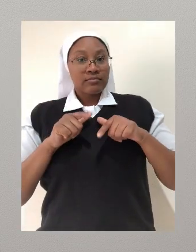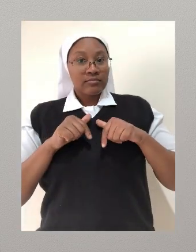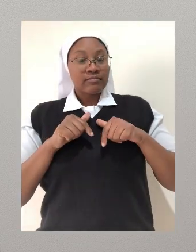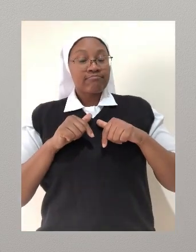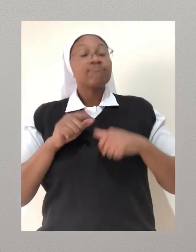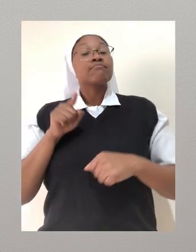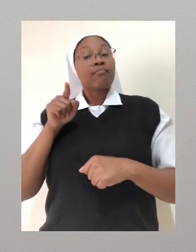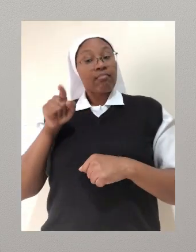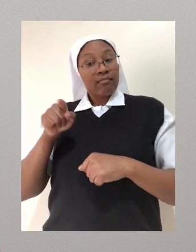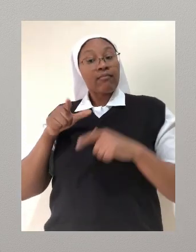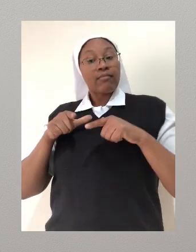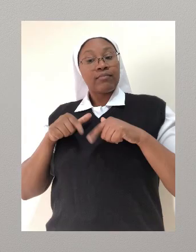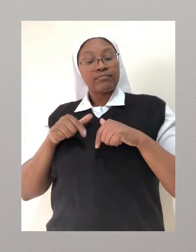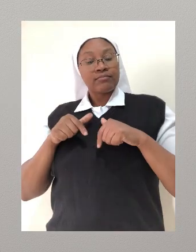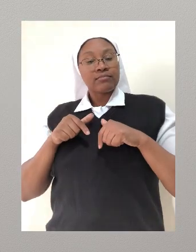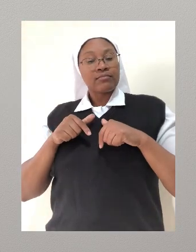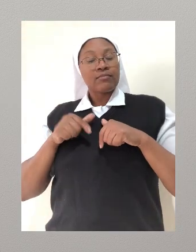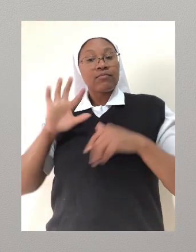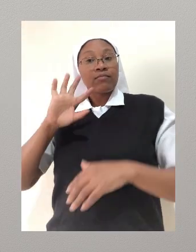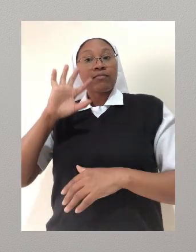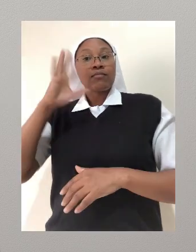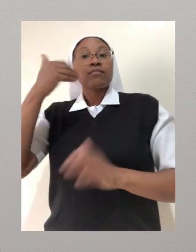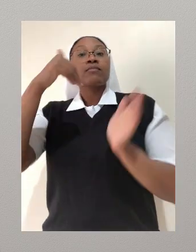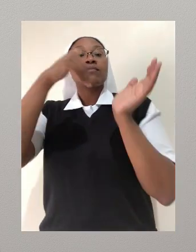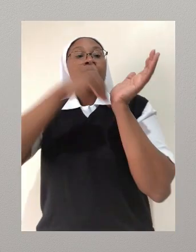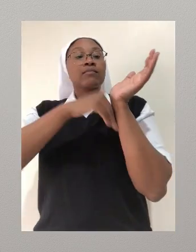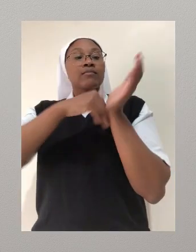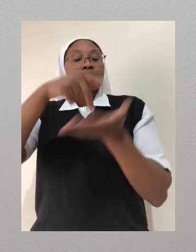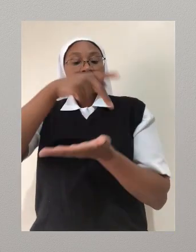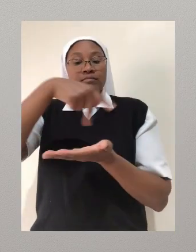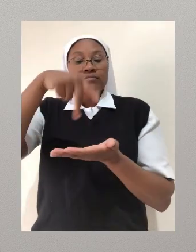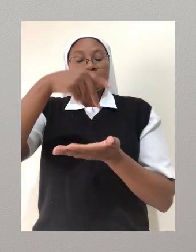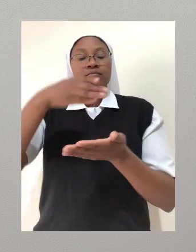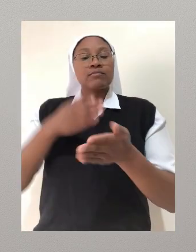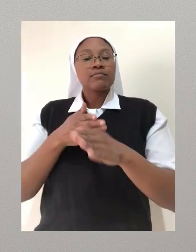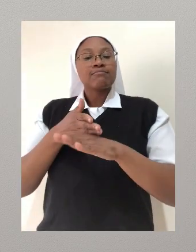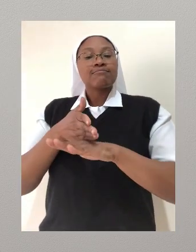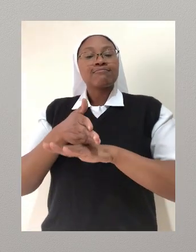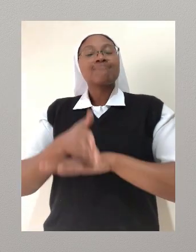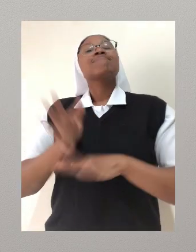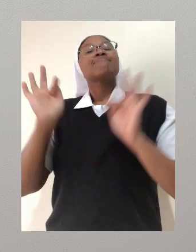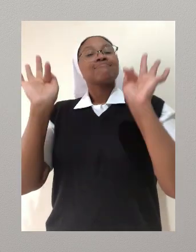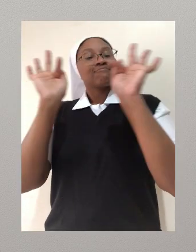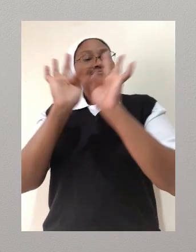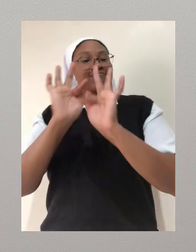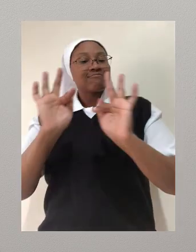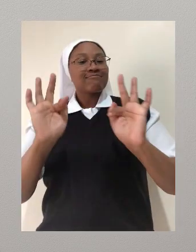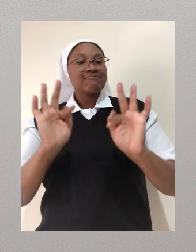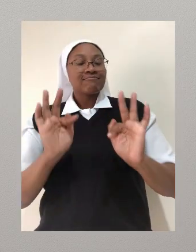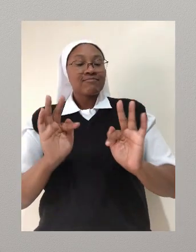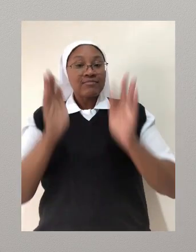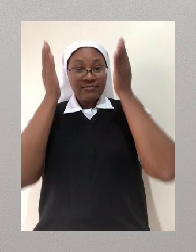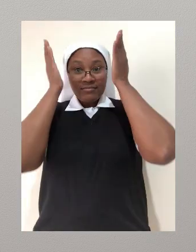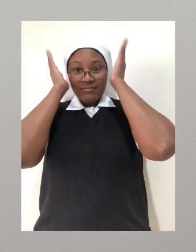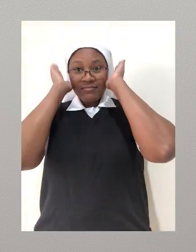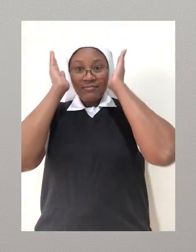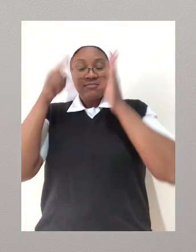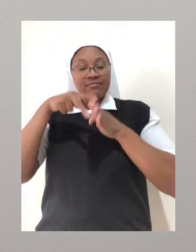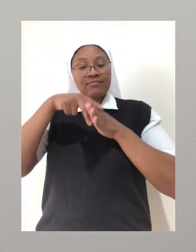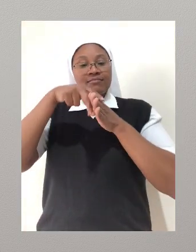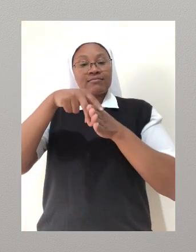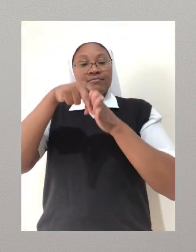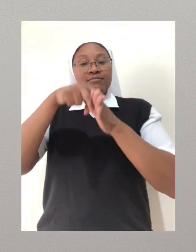lá irá realizar o seu mistério Pascal ele entra jubiloso feliz numa jumenta